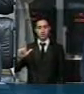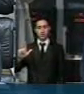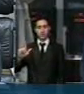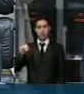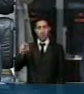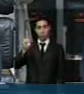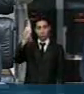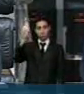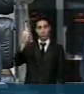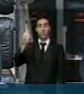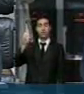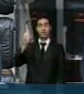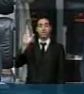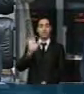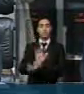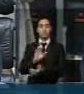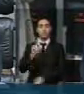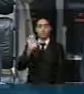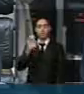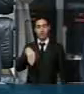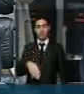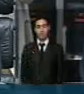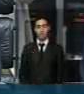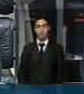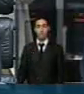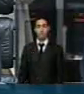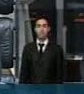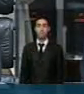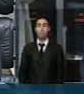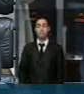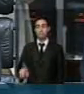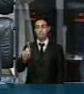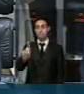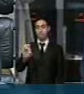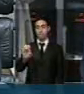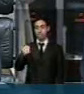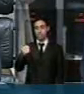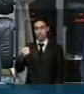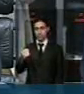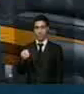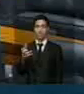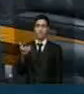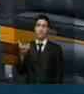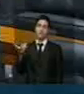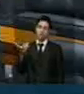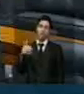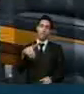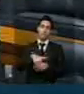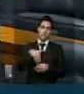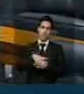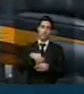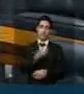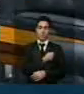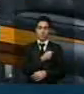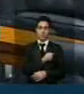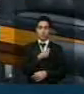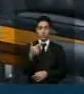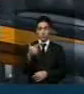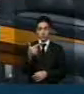do DEM, do Democratas. Presidente, o Democratas gostaria de estar votando o item 2 da